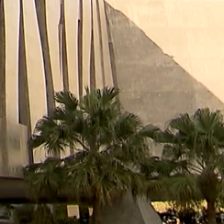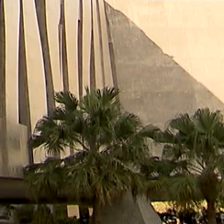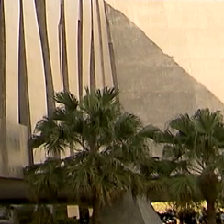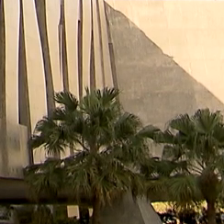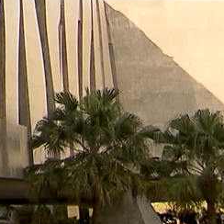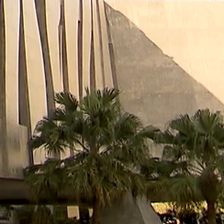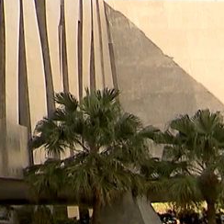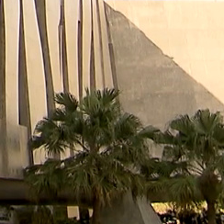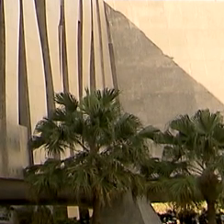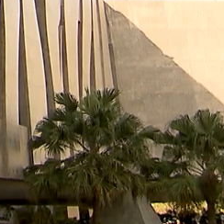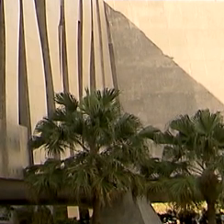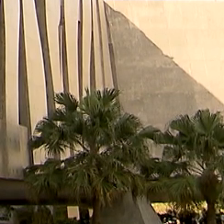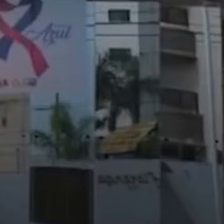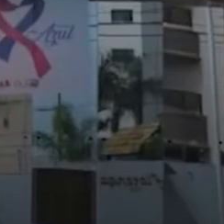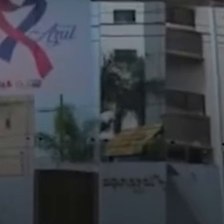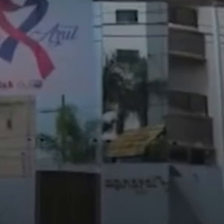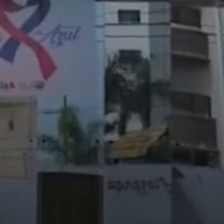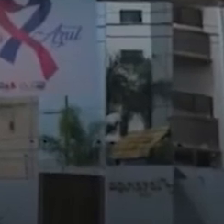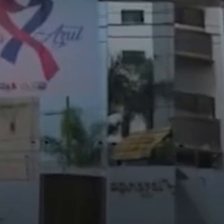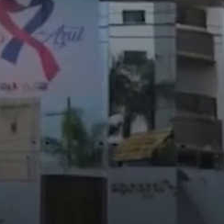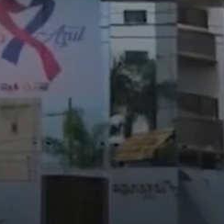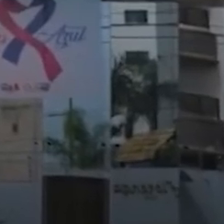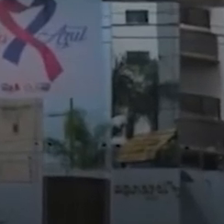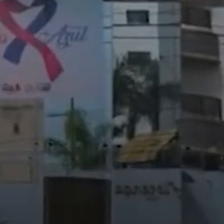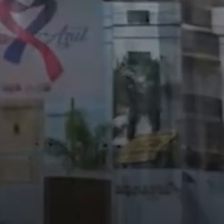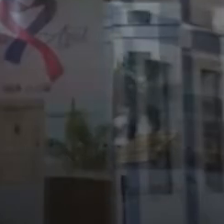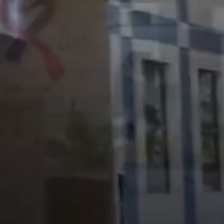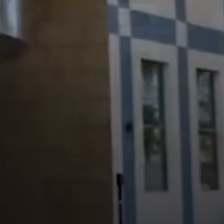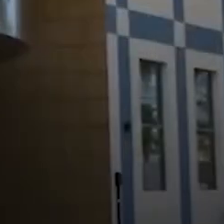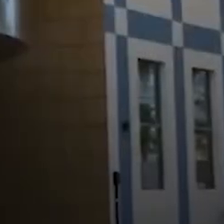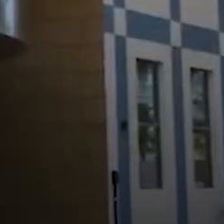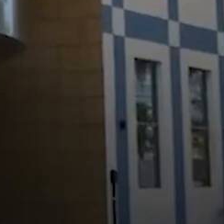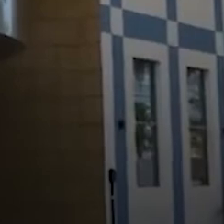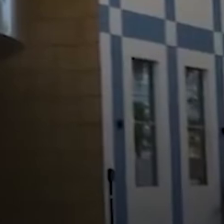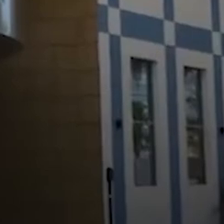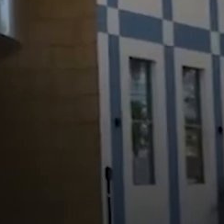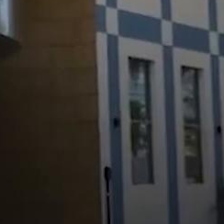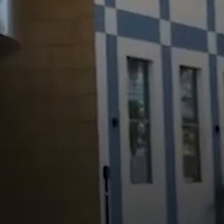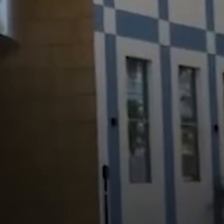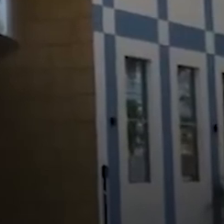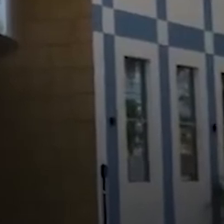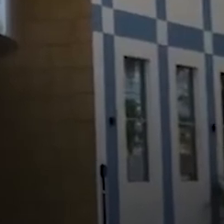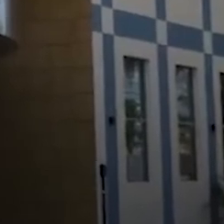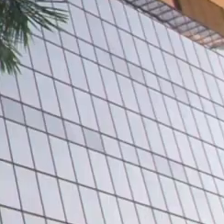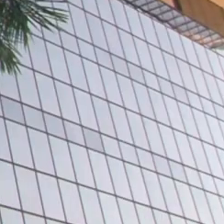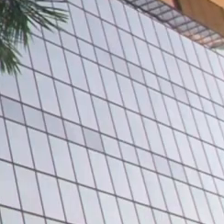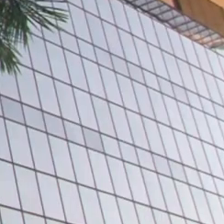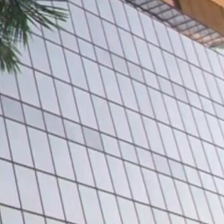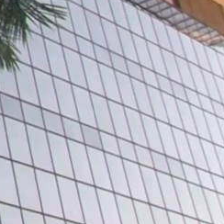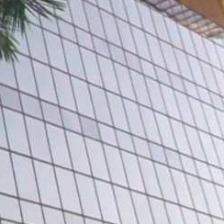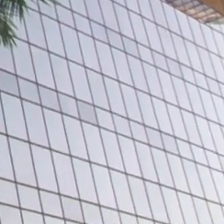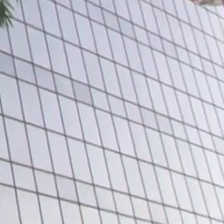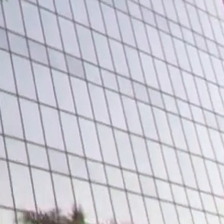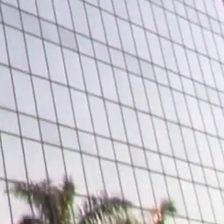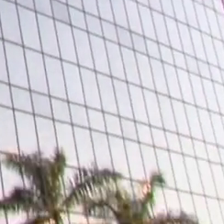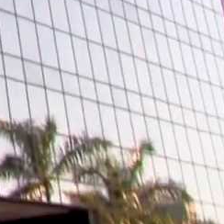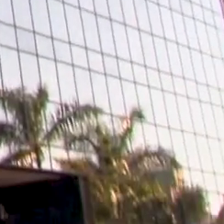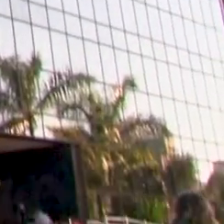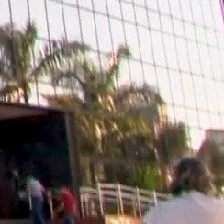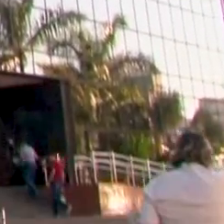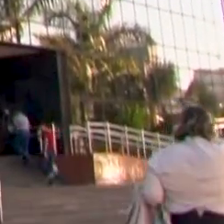recurso em mandado de segurança com o qual a Ordem dos Advogados do Brasil por meio da Seccional de Rondônia buscava anular